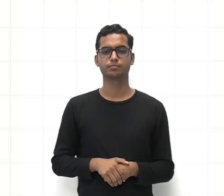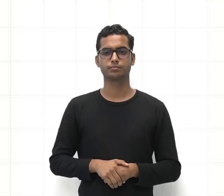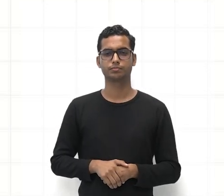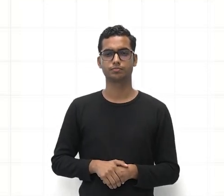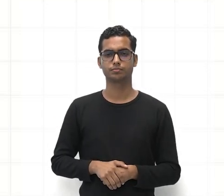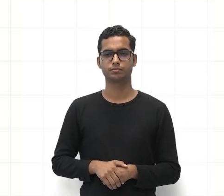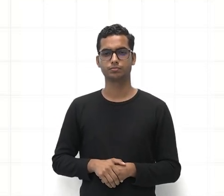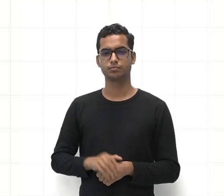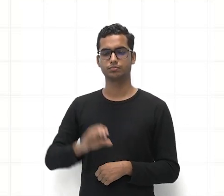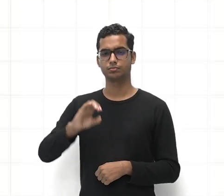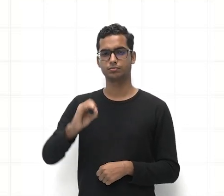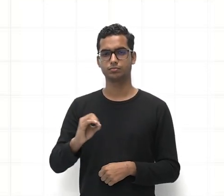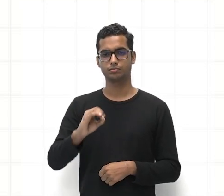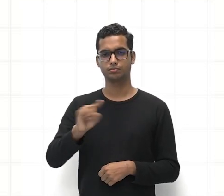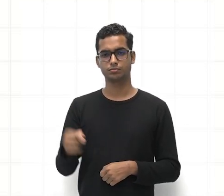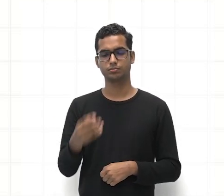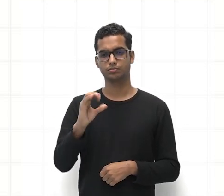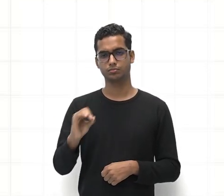decimal,